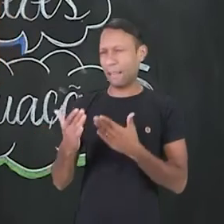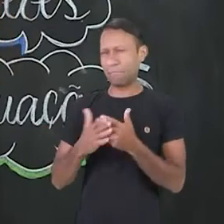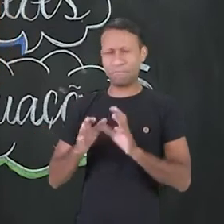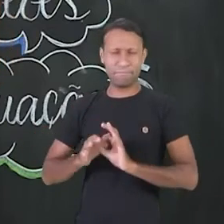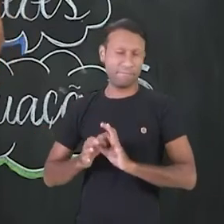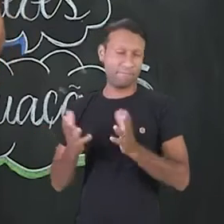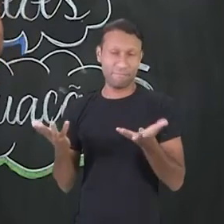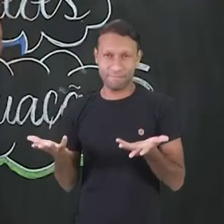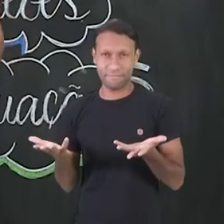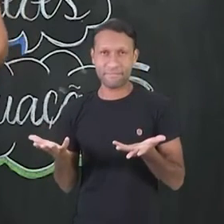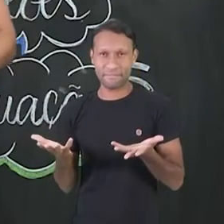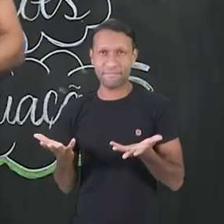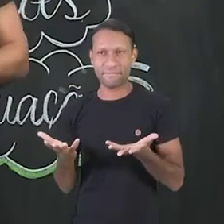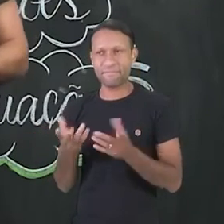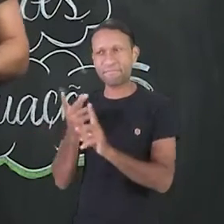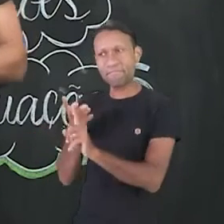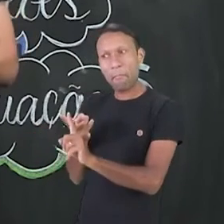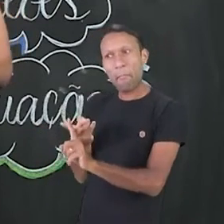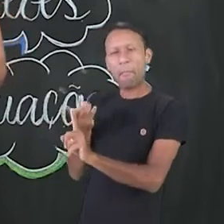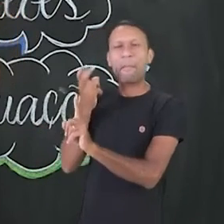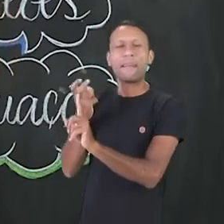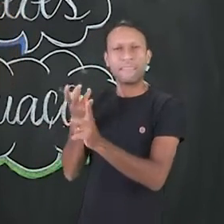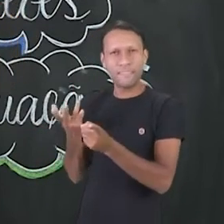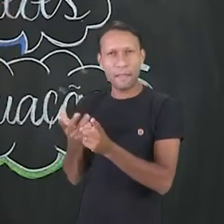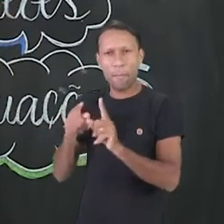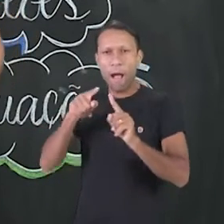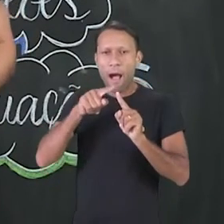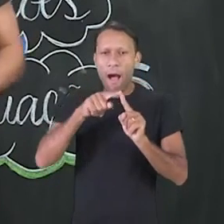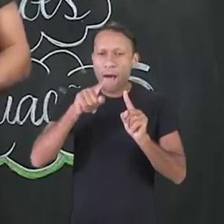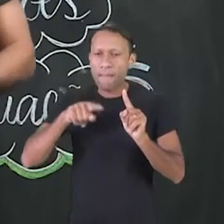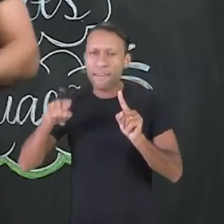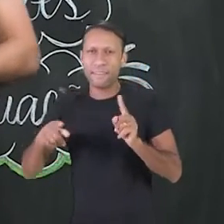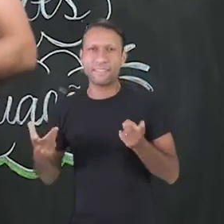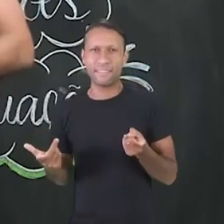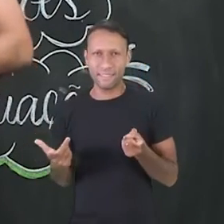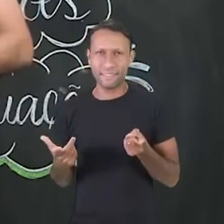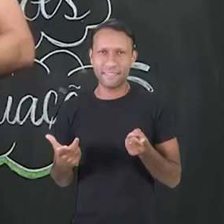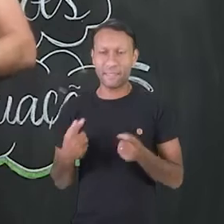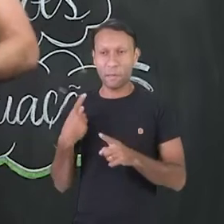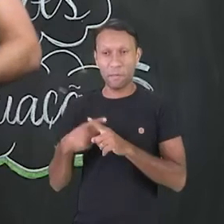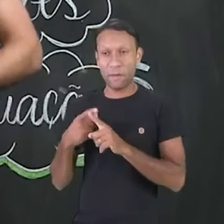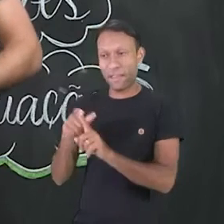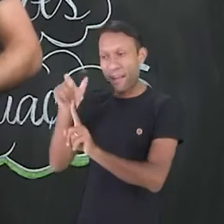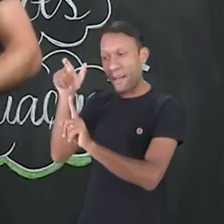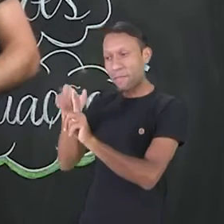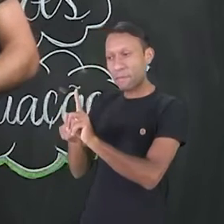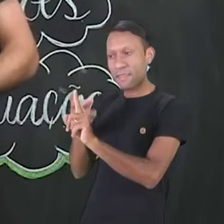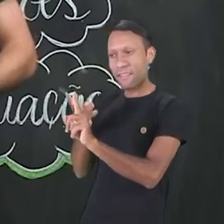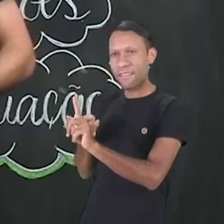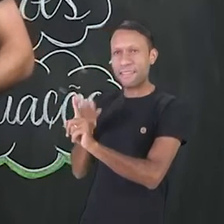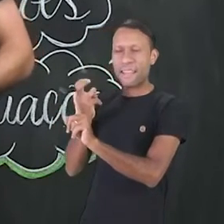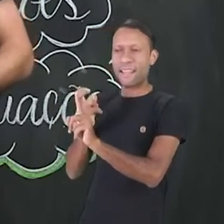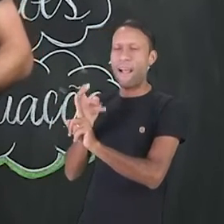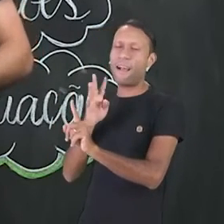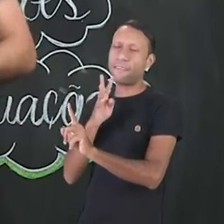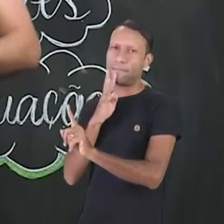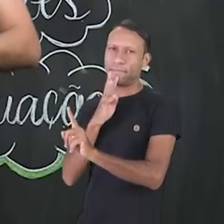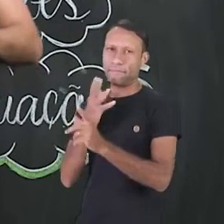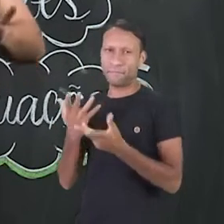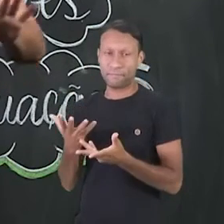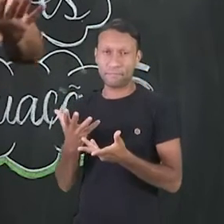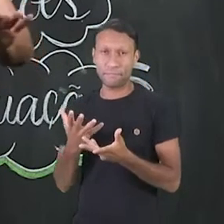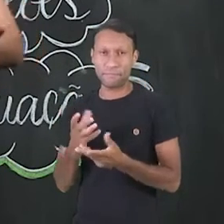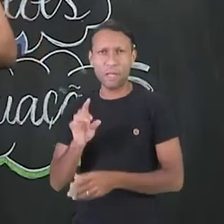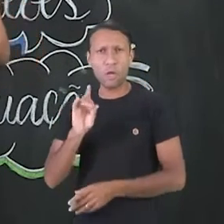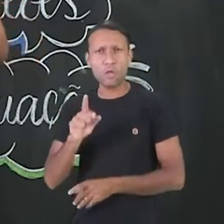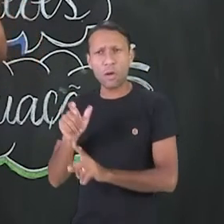nessa construção. Por isso que a gente quase não percebe nenhuma variação nesses elementos, porque os personagens têm que ser facilmente identificados.